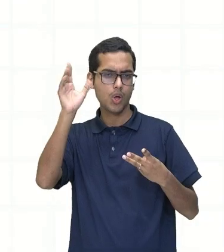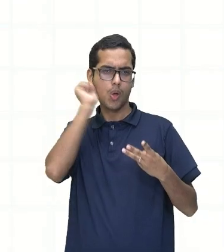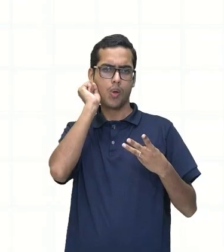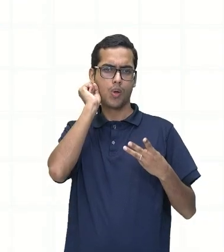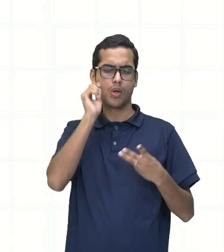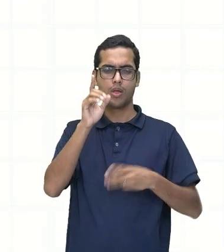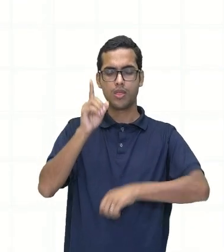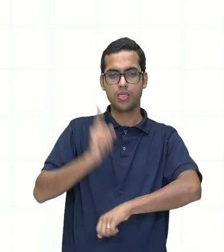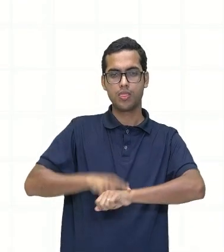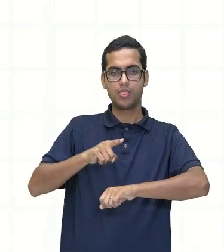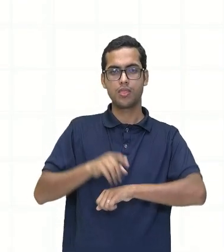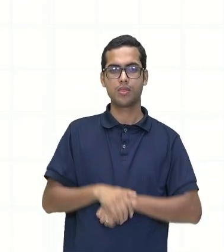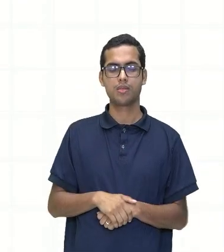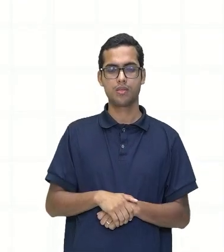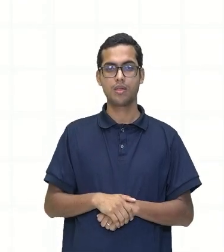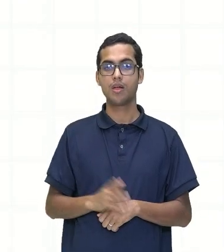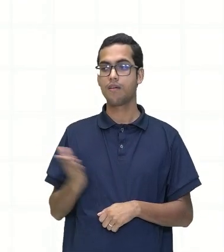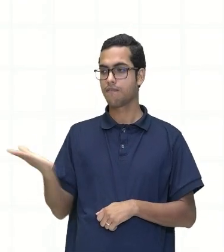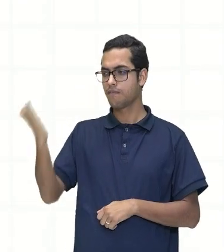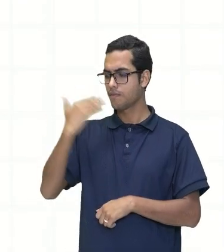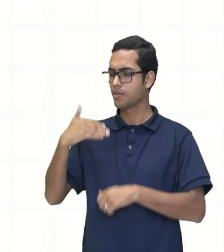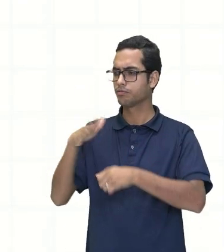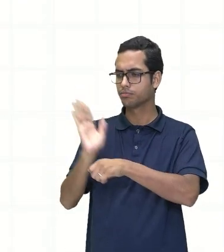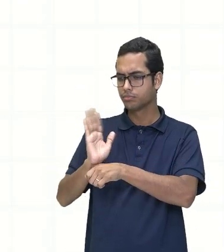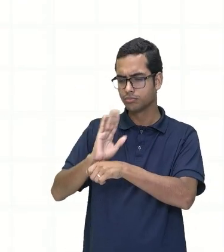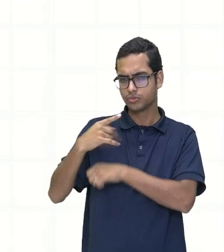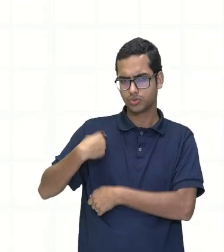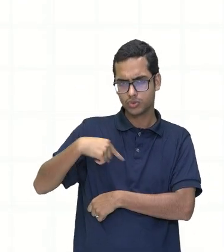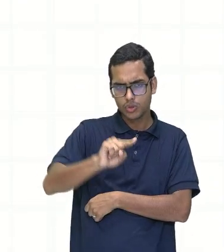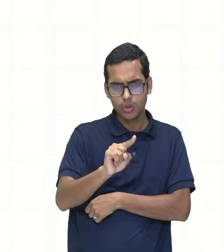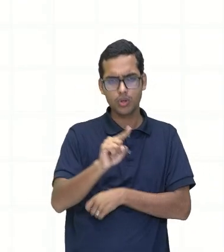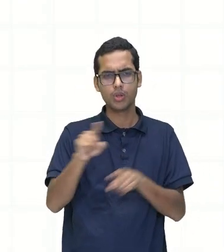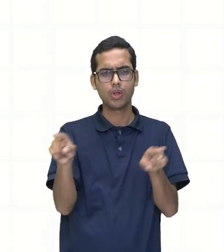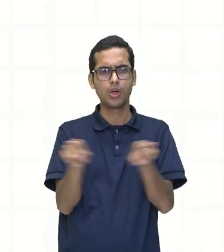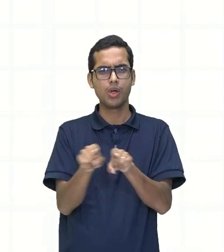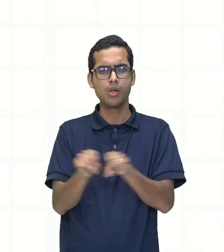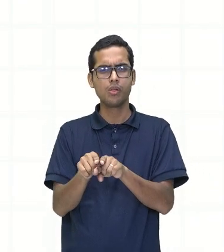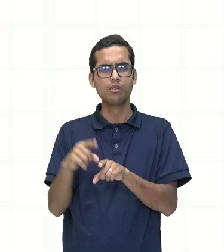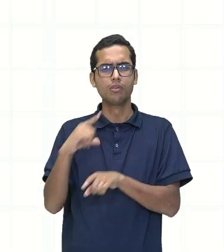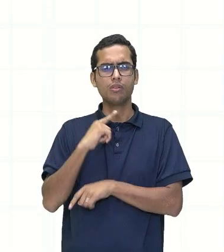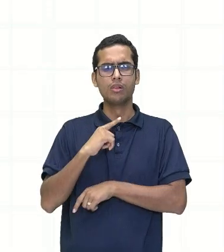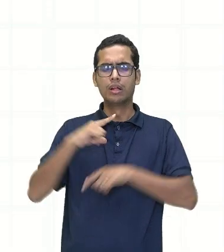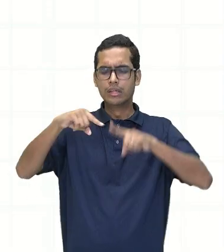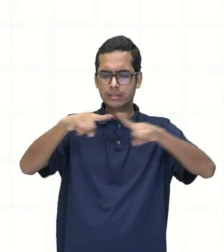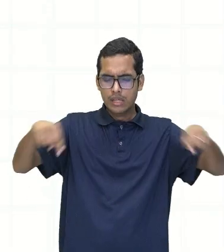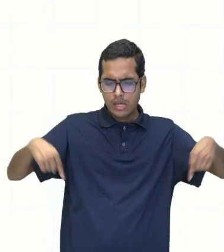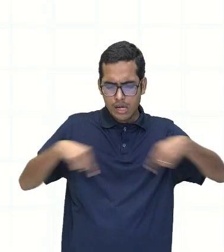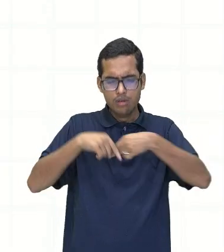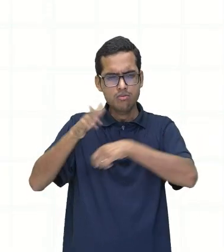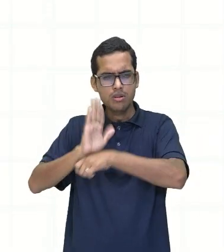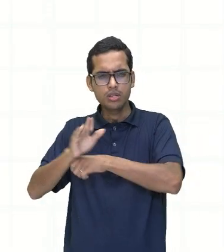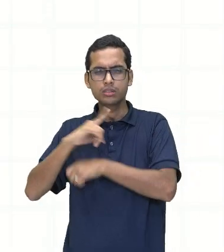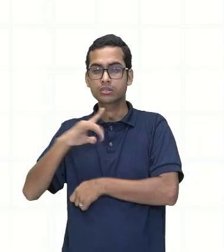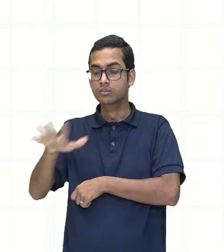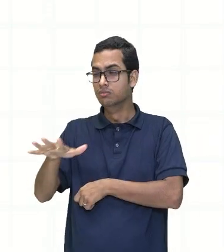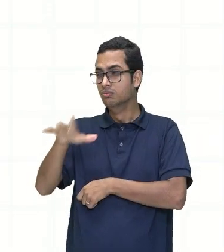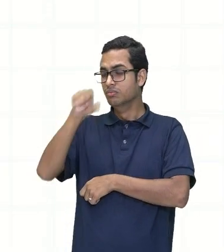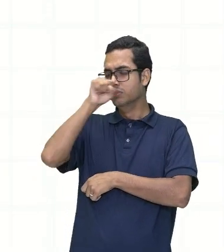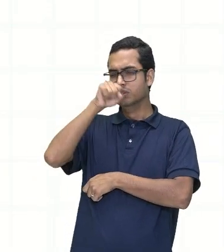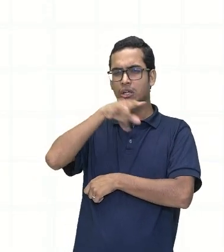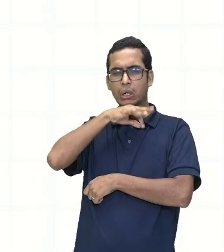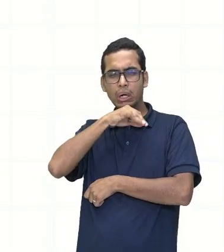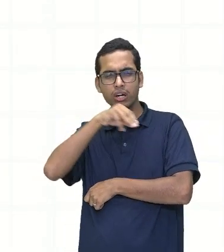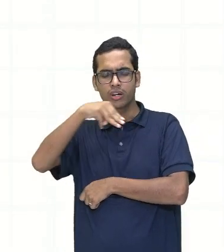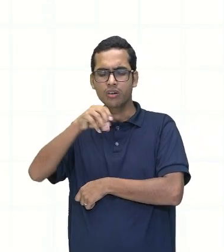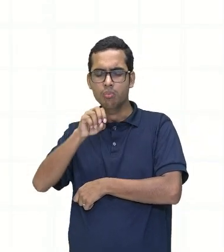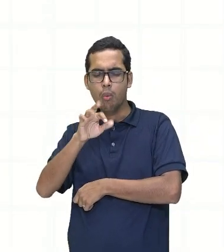fala assim, a última vez que eu fui, a sala, ela tinha cheiro de mofo, ó, ela tinha. Percebe que a gente pronunciou rápido, ela tinha, aí